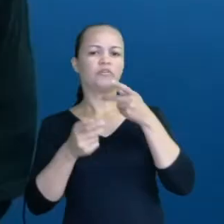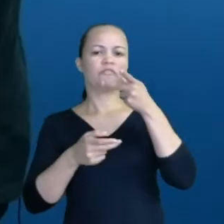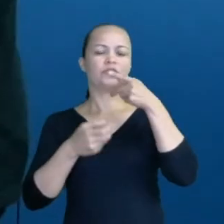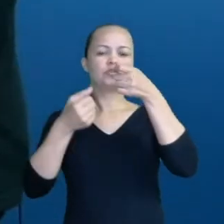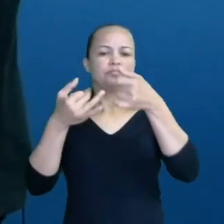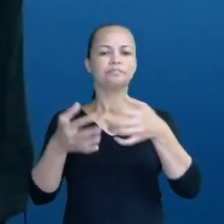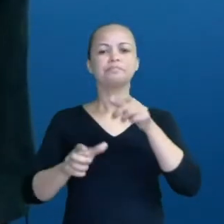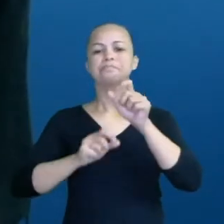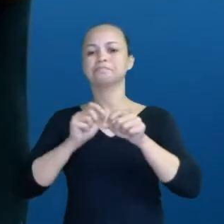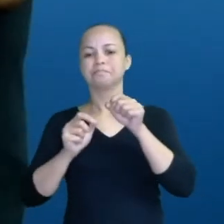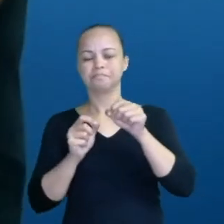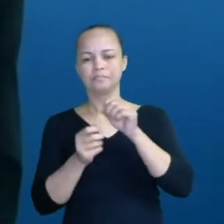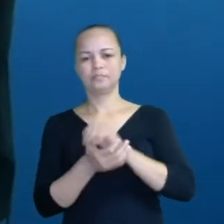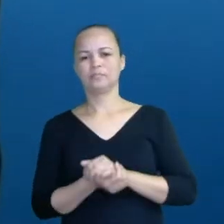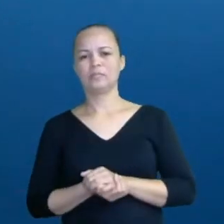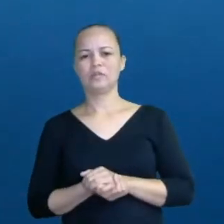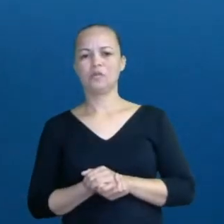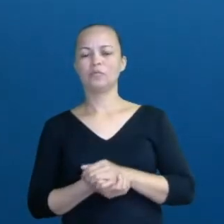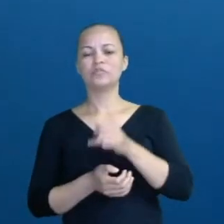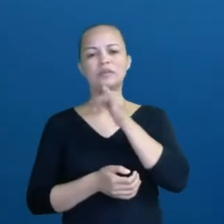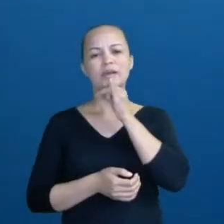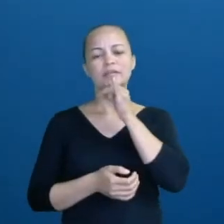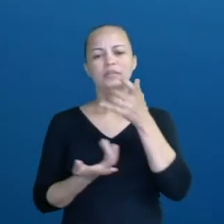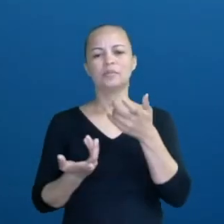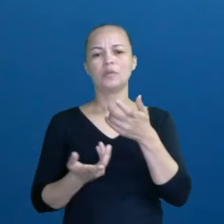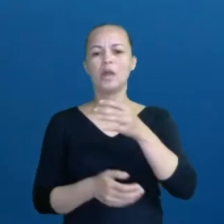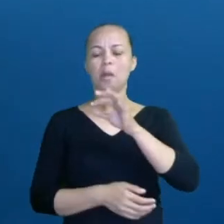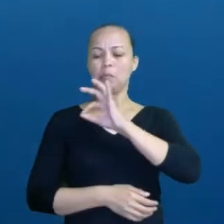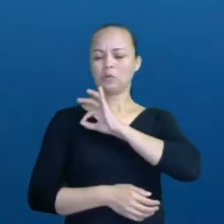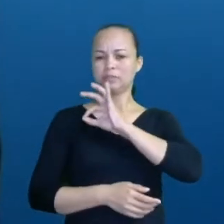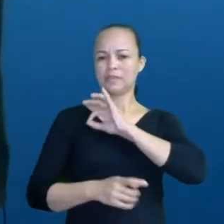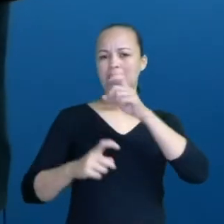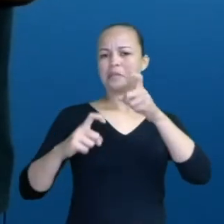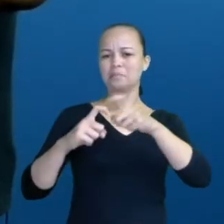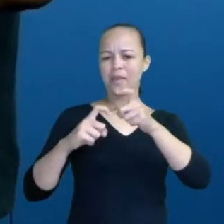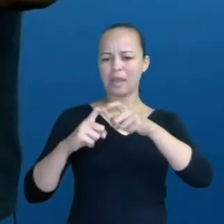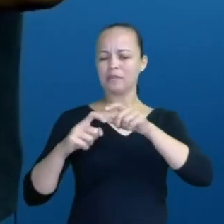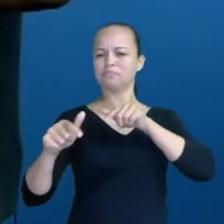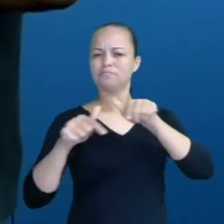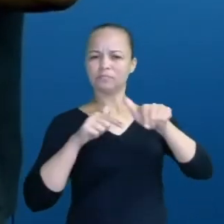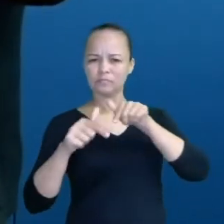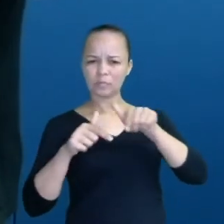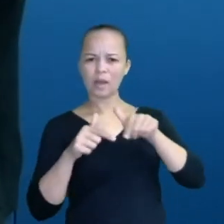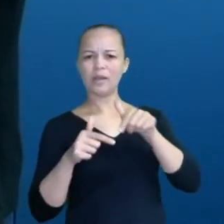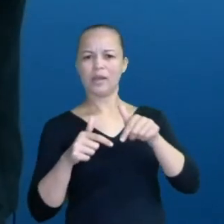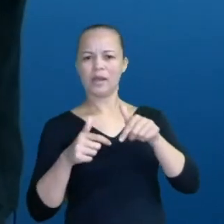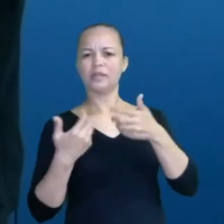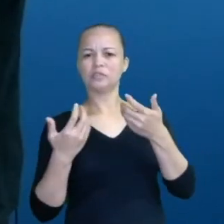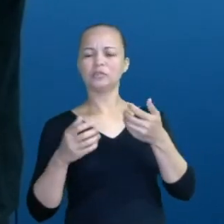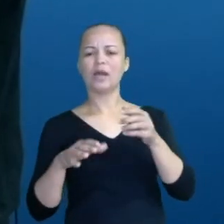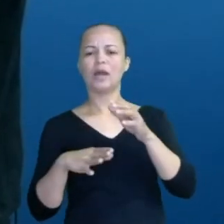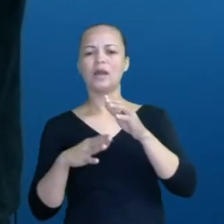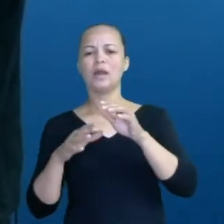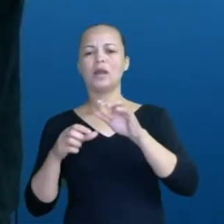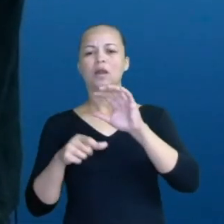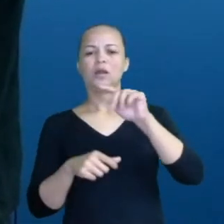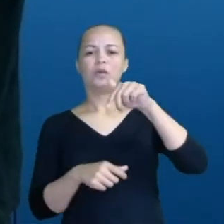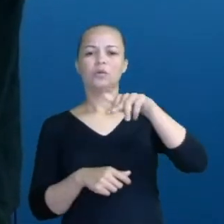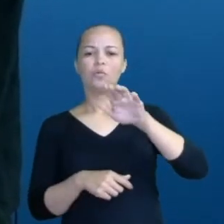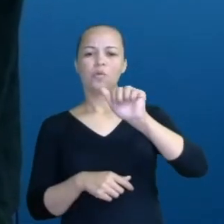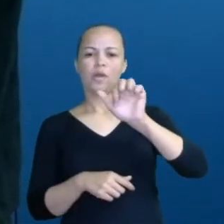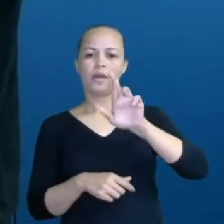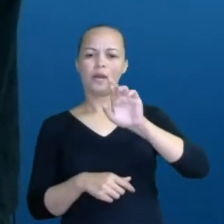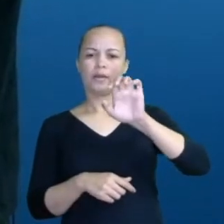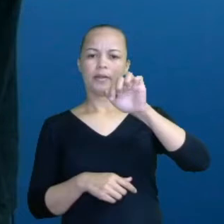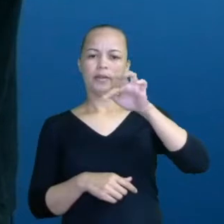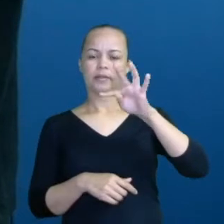isso? Vamos verificar aqui nesses exemplos. Policiais e médicos estão trabalhando na quarentena. Para eu encontrar o sujeito, eu